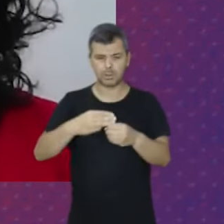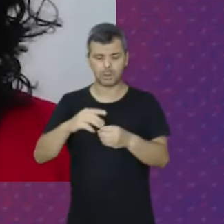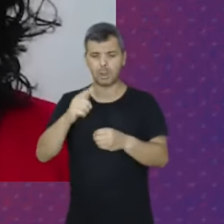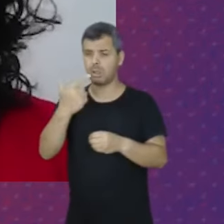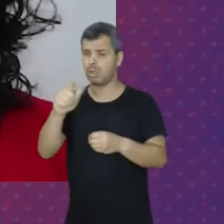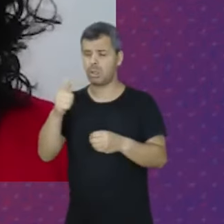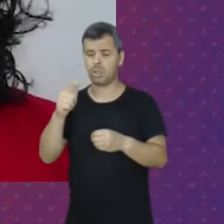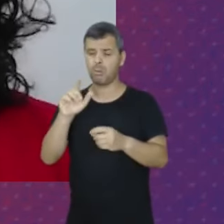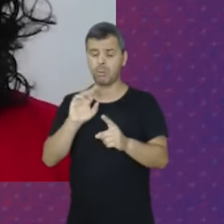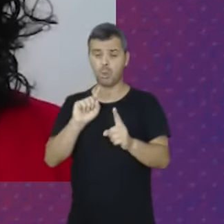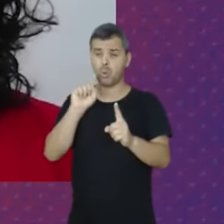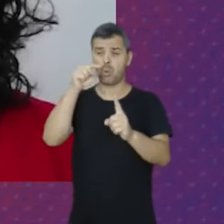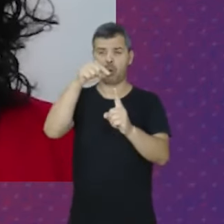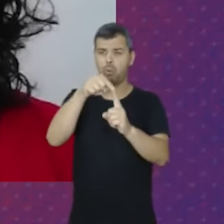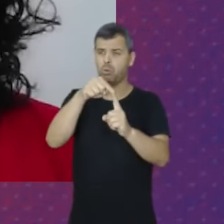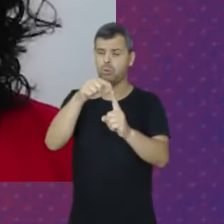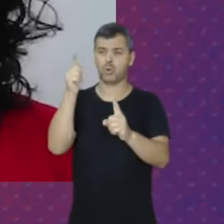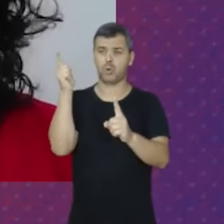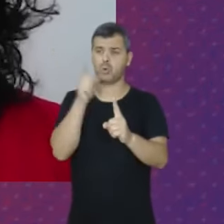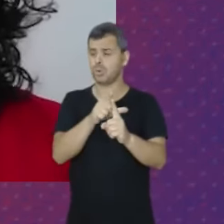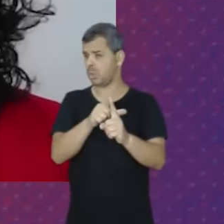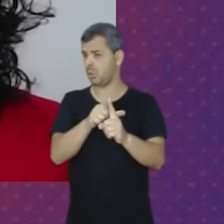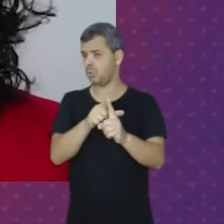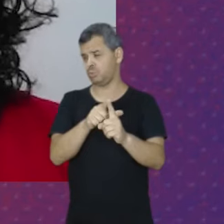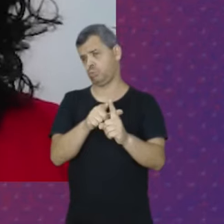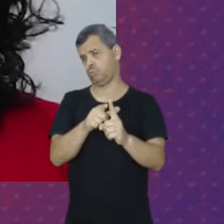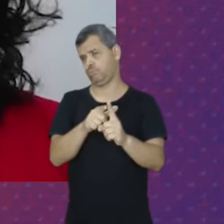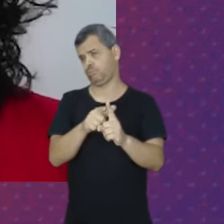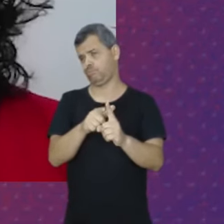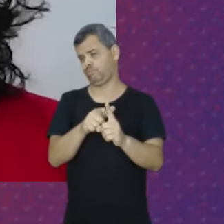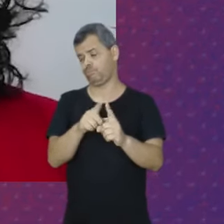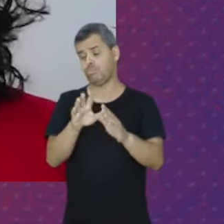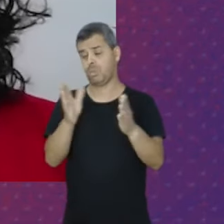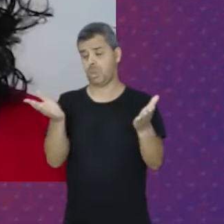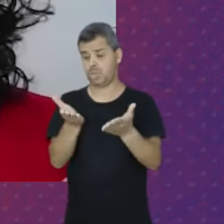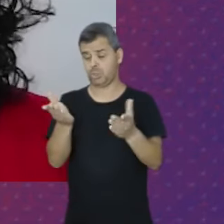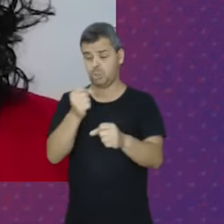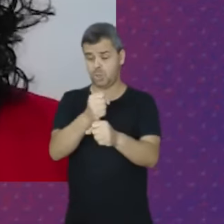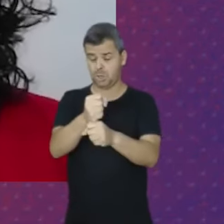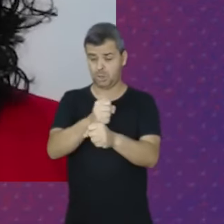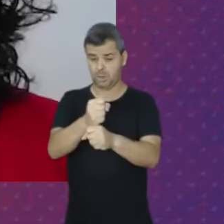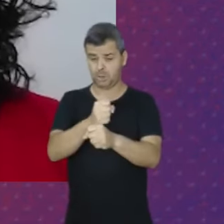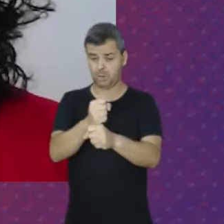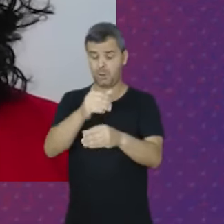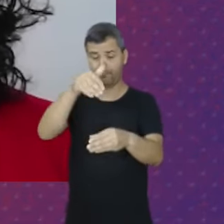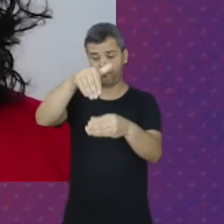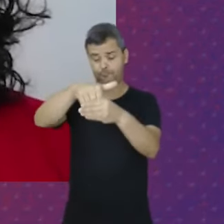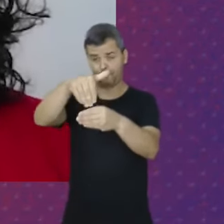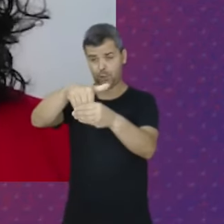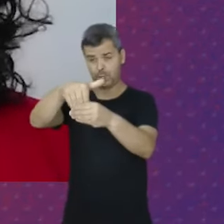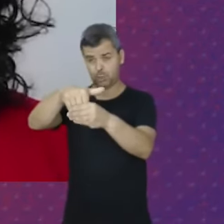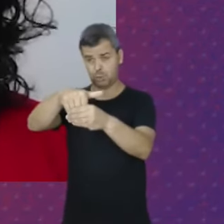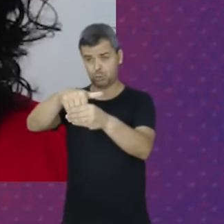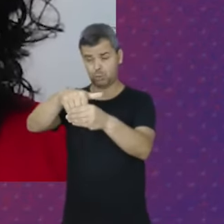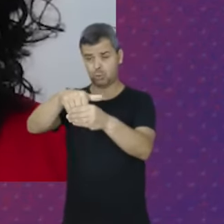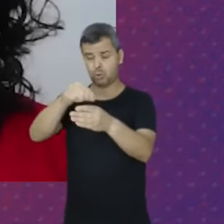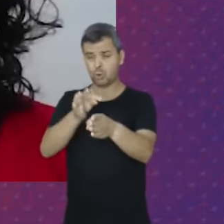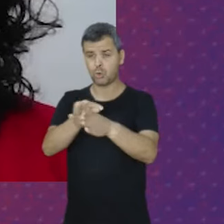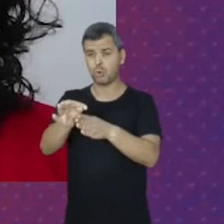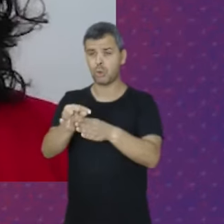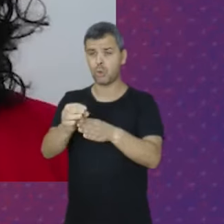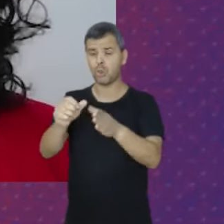não se atingiu essa meta. E esse ano vai haver a eleição do Conselho Tutelar no 1º